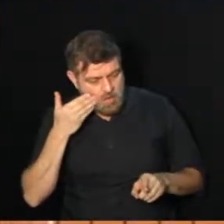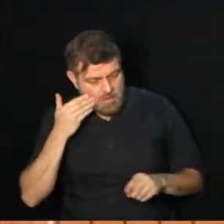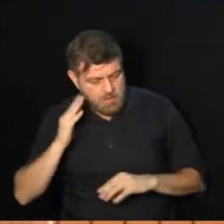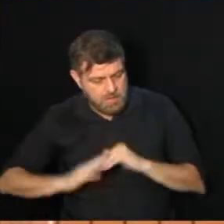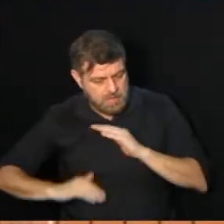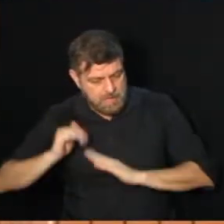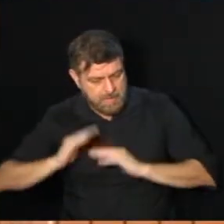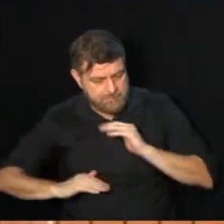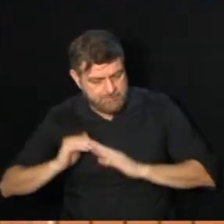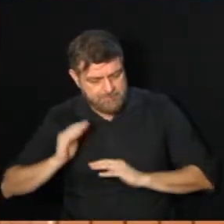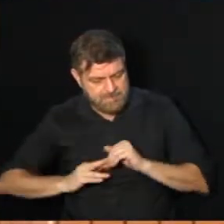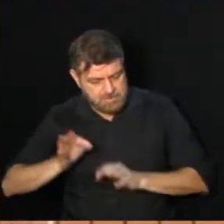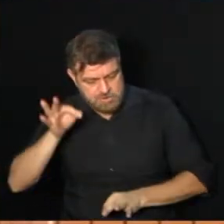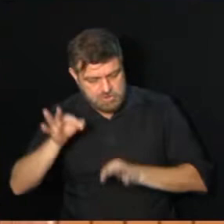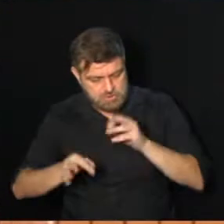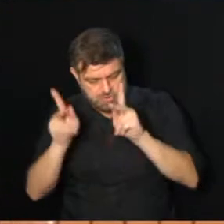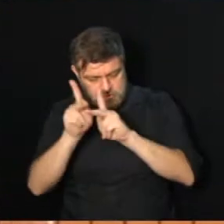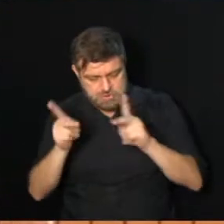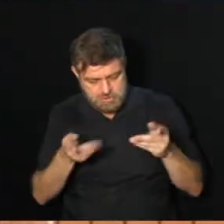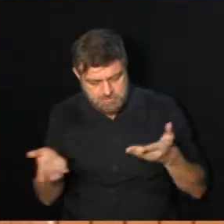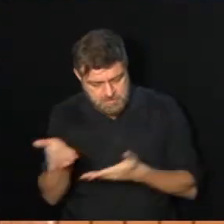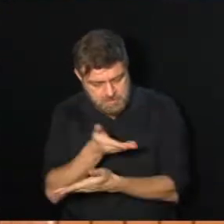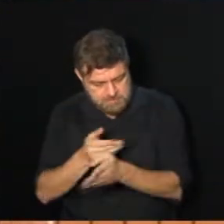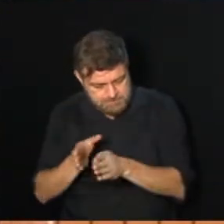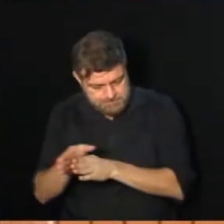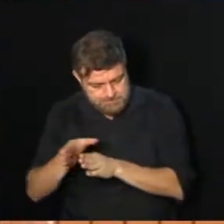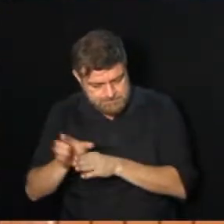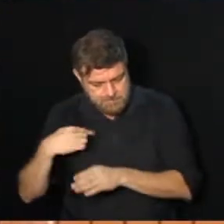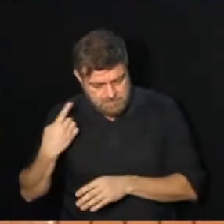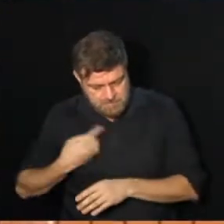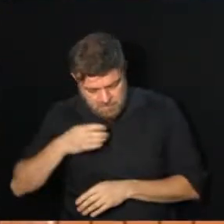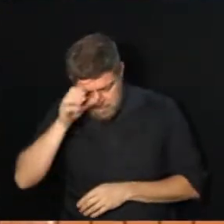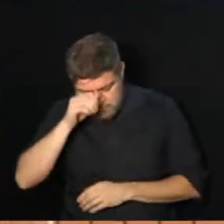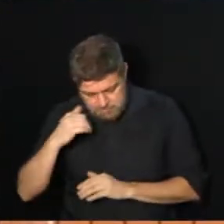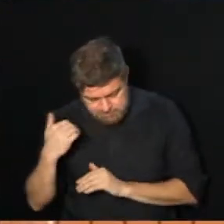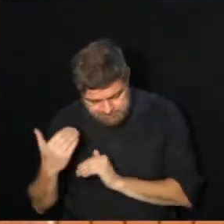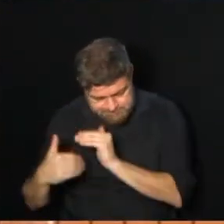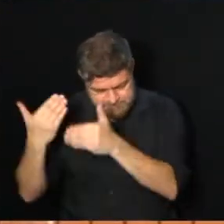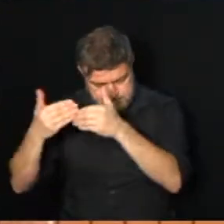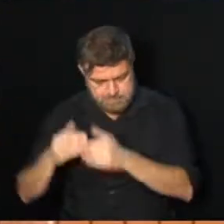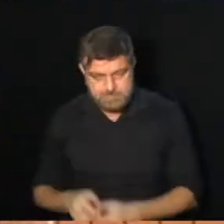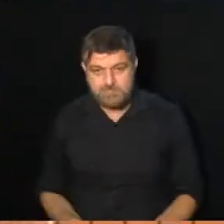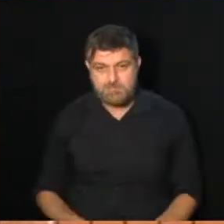no aprendizado da justiça restaurativa. Nós já criamos na Justiça Federal